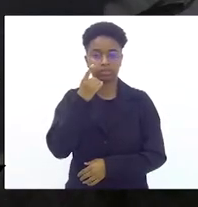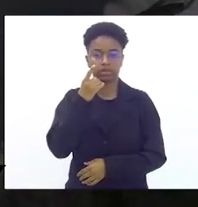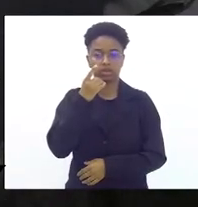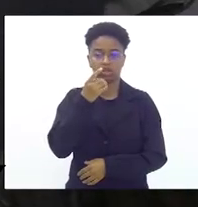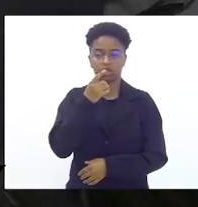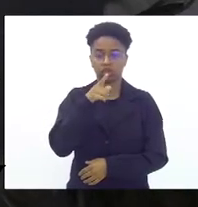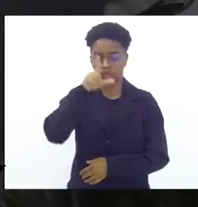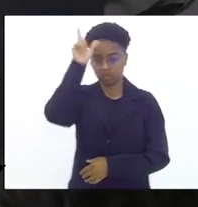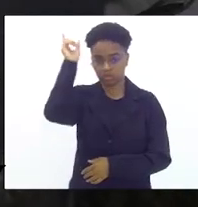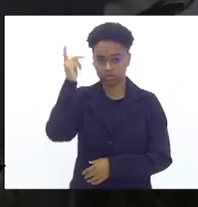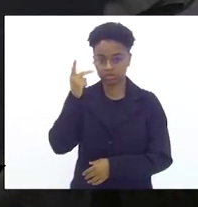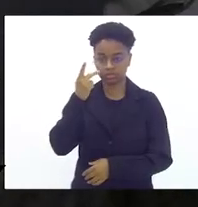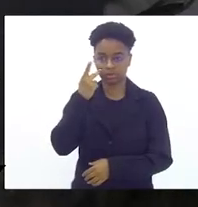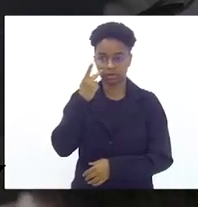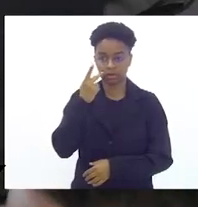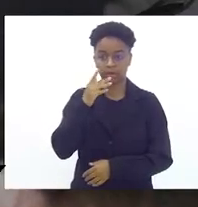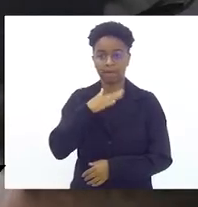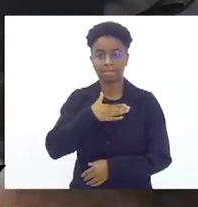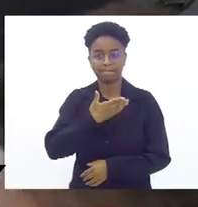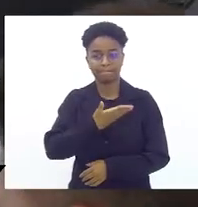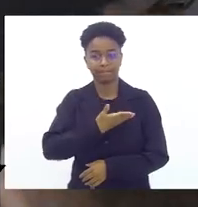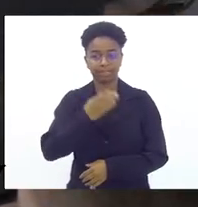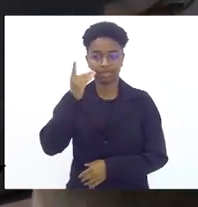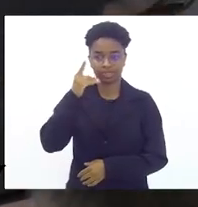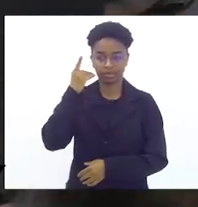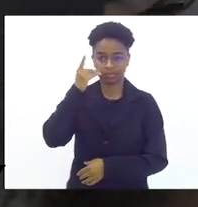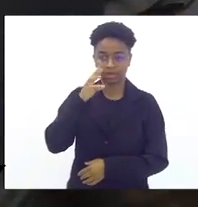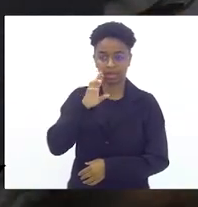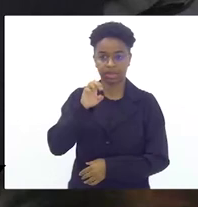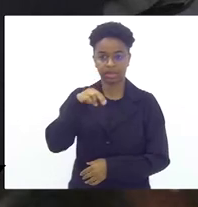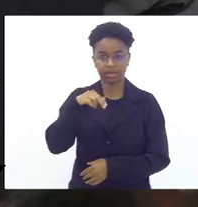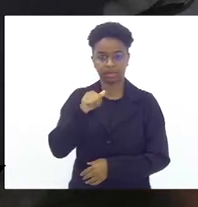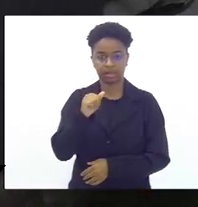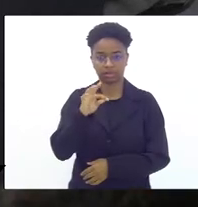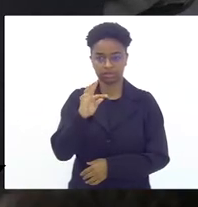Luiz Paulo minha amiga deputada Renata